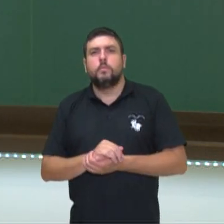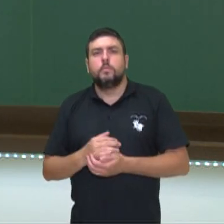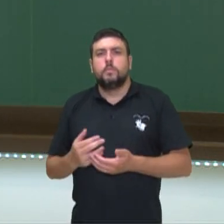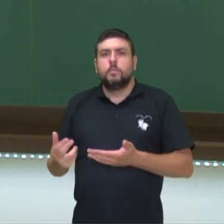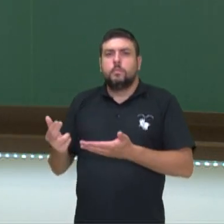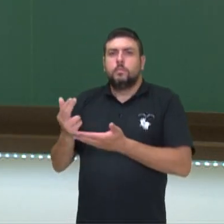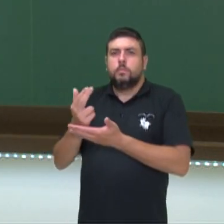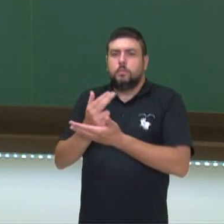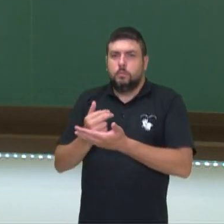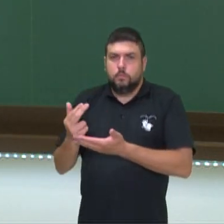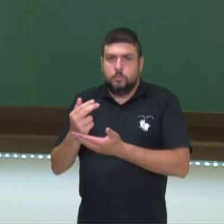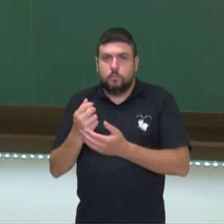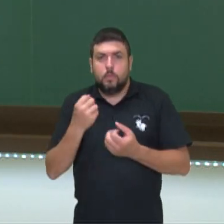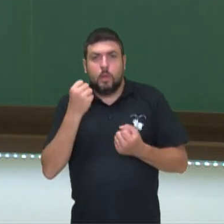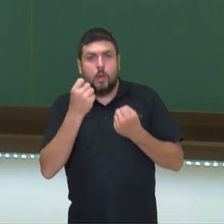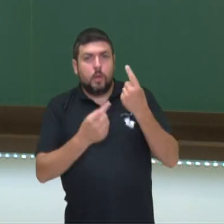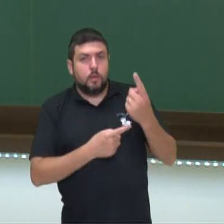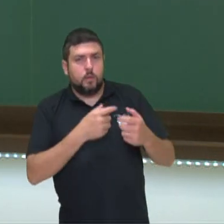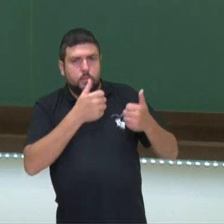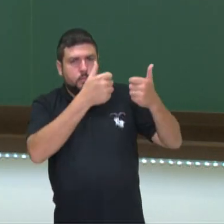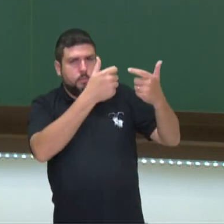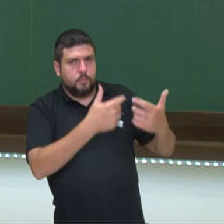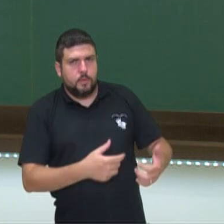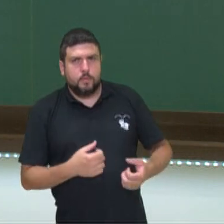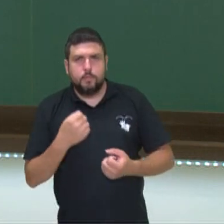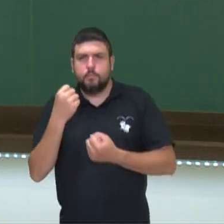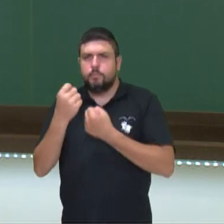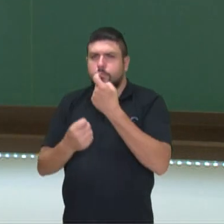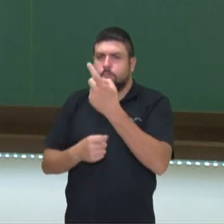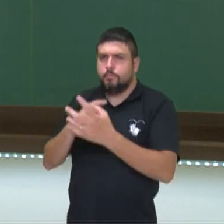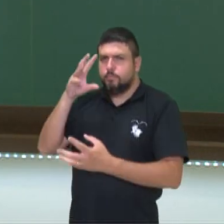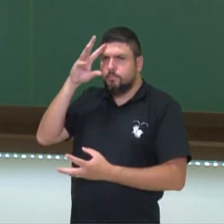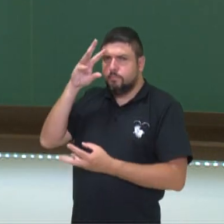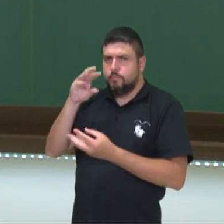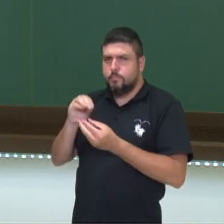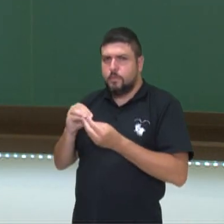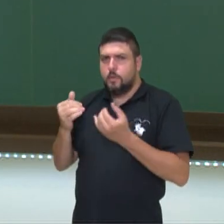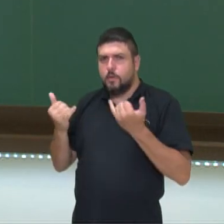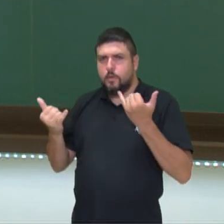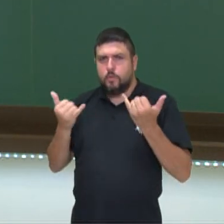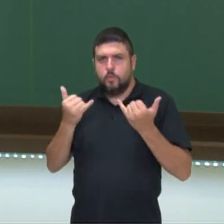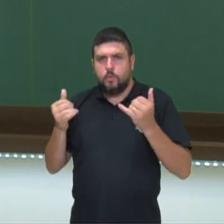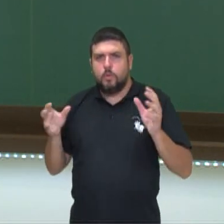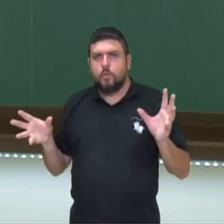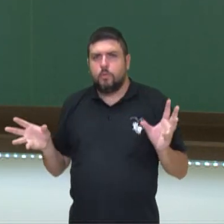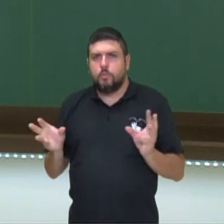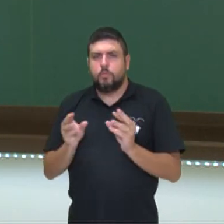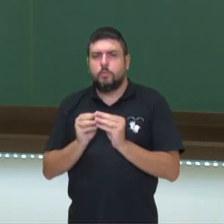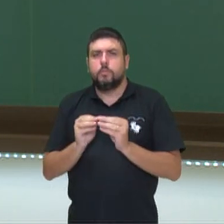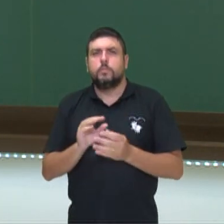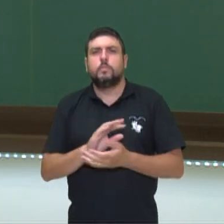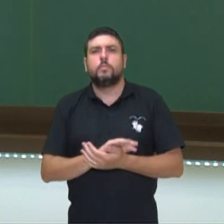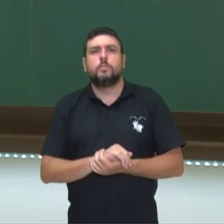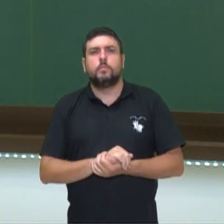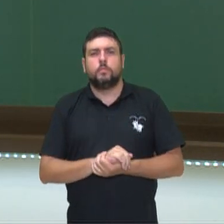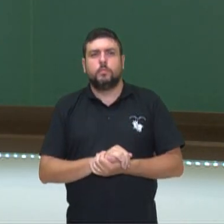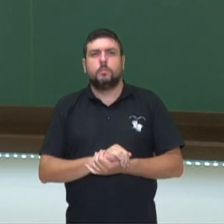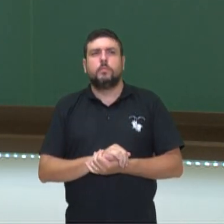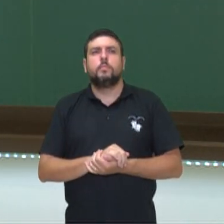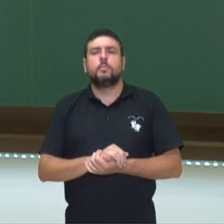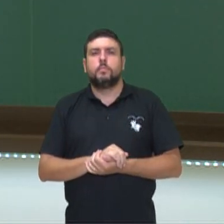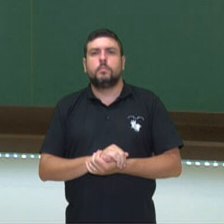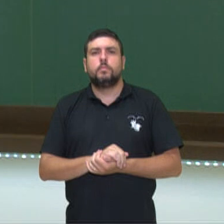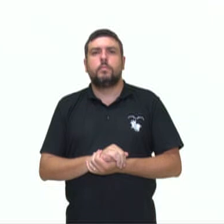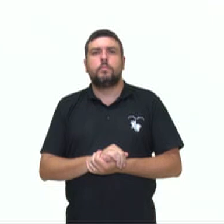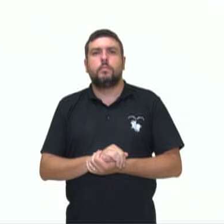vezes explica, às vezes interpreta, às vezes sintetiza a informação, que é o que aconteceu nessa aqui, ó.